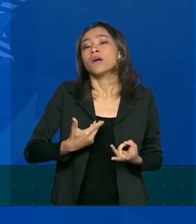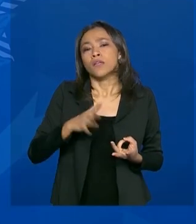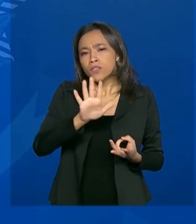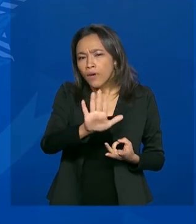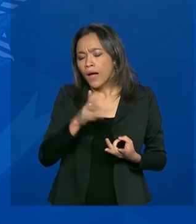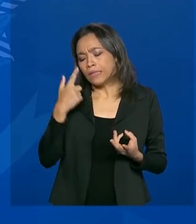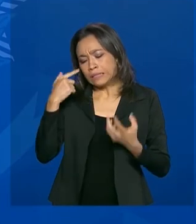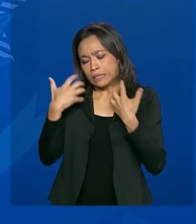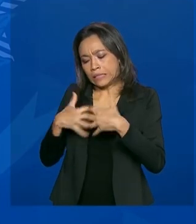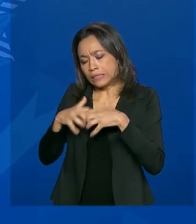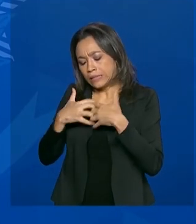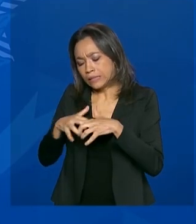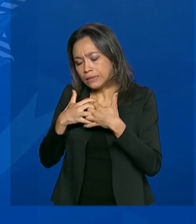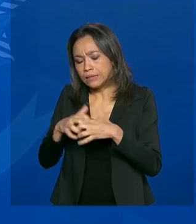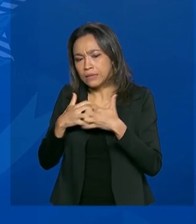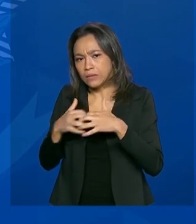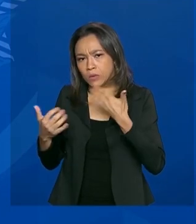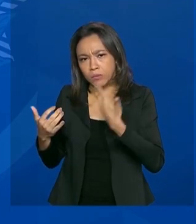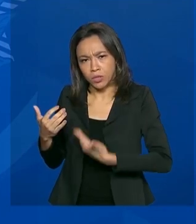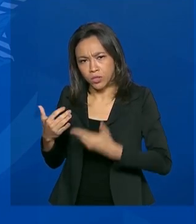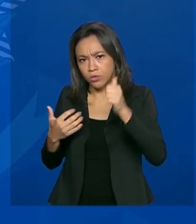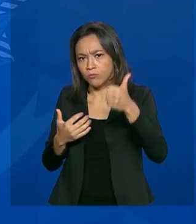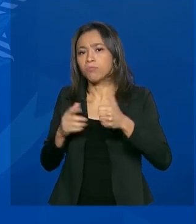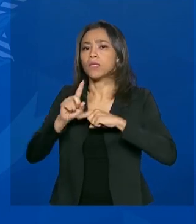gente vai analisando os processos e habilitando esses leitos. E aí E aí